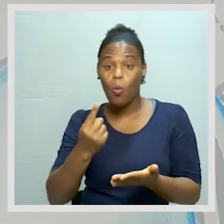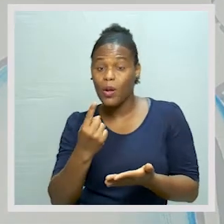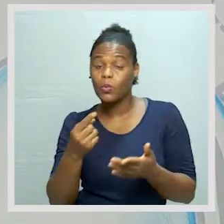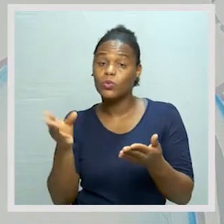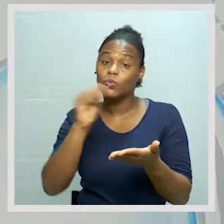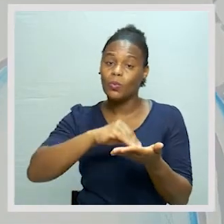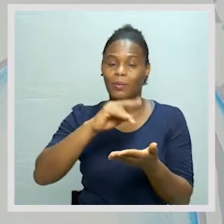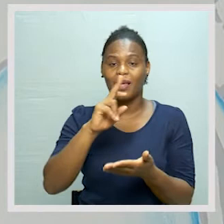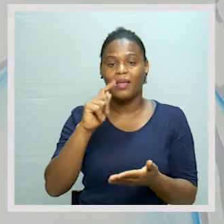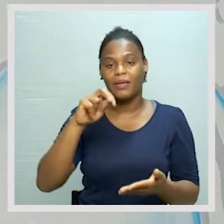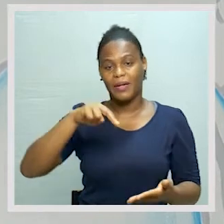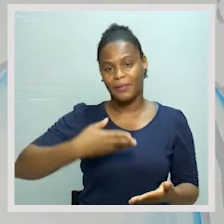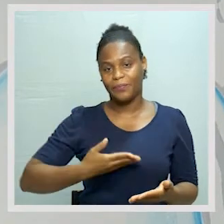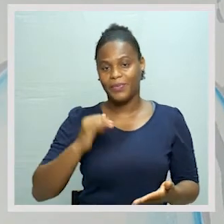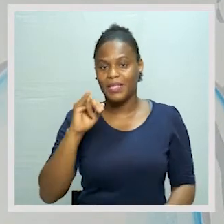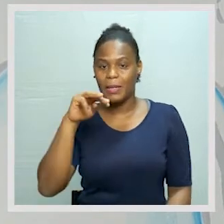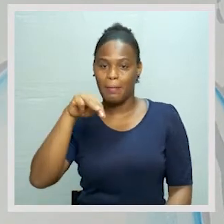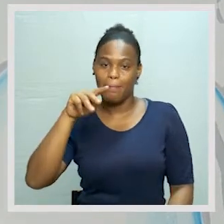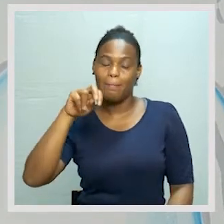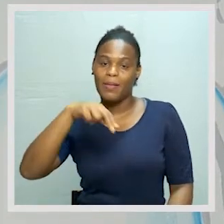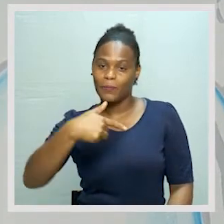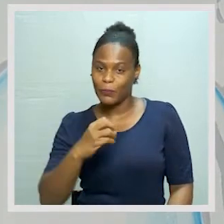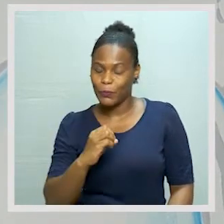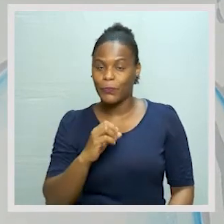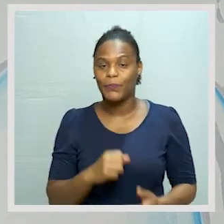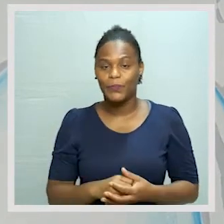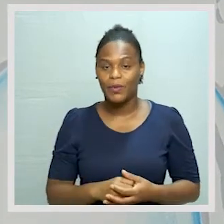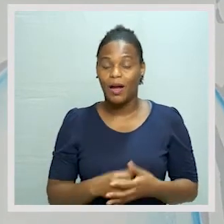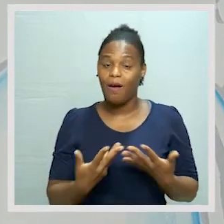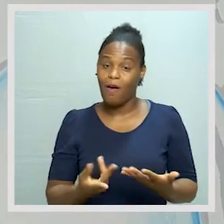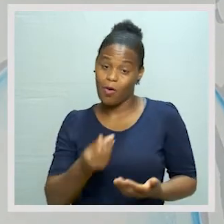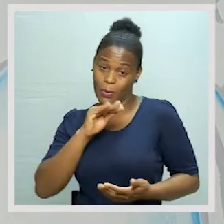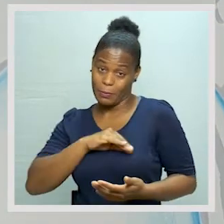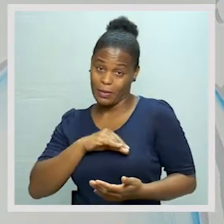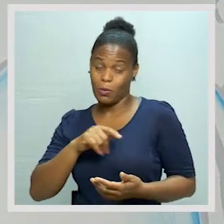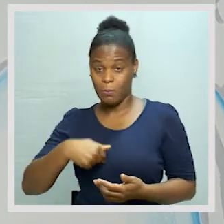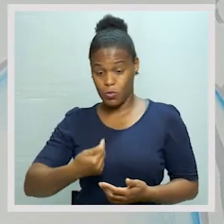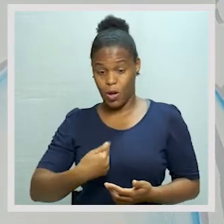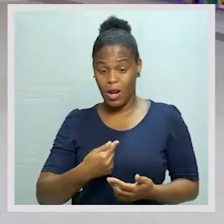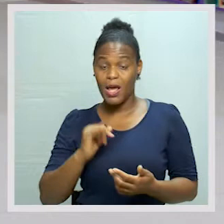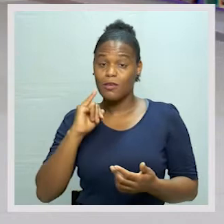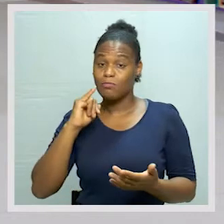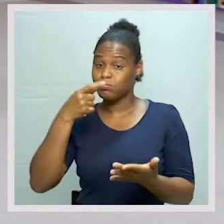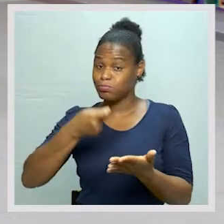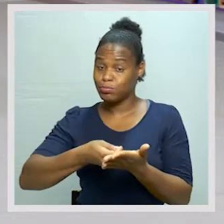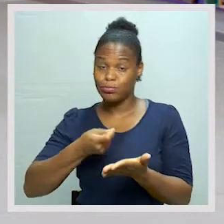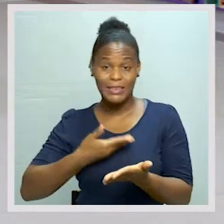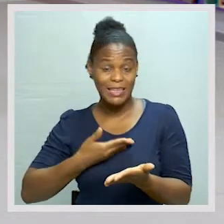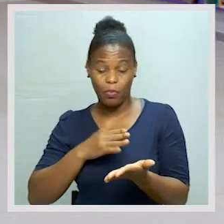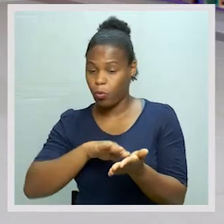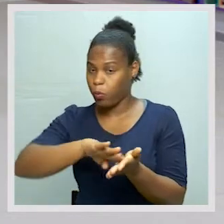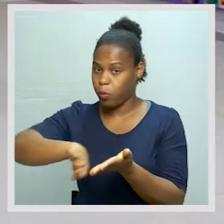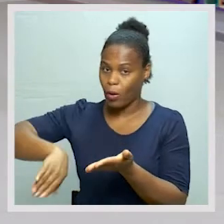sobre os Rendimentos. Então, do rendimento pessoal, vamos tirar os impostos diretos e vamos